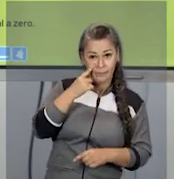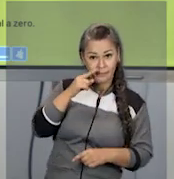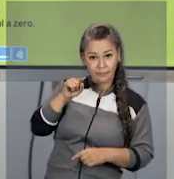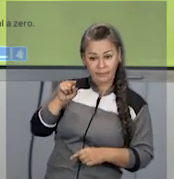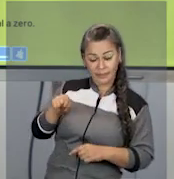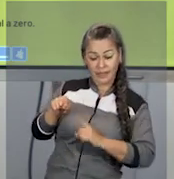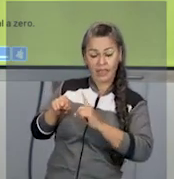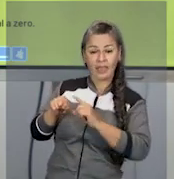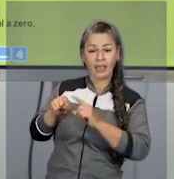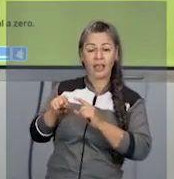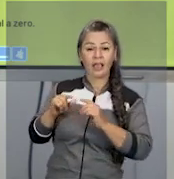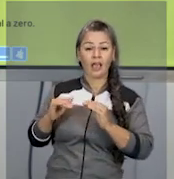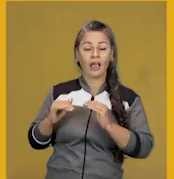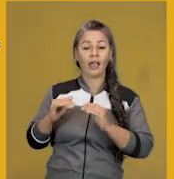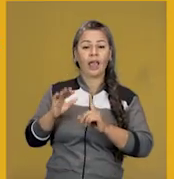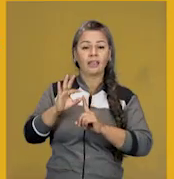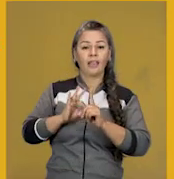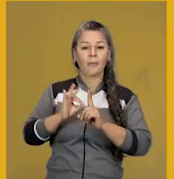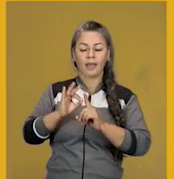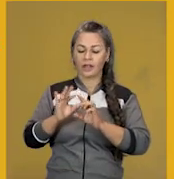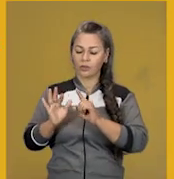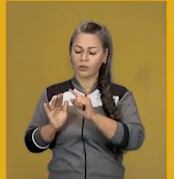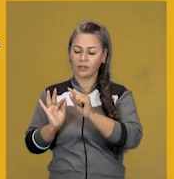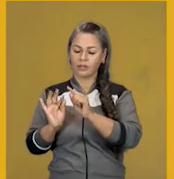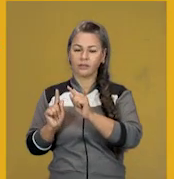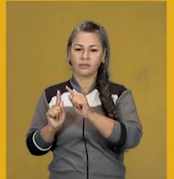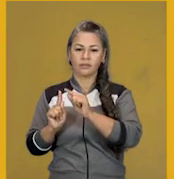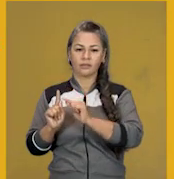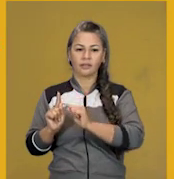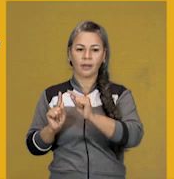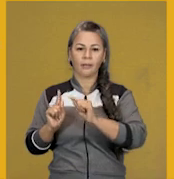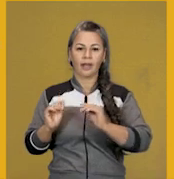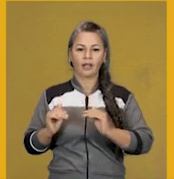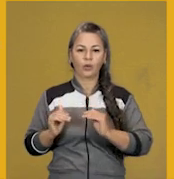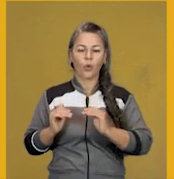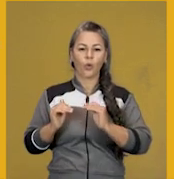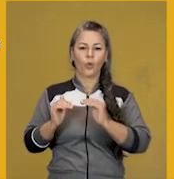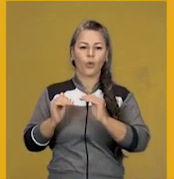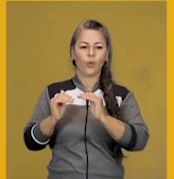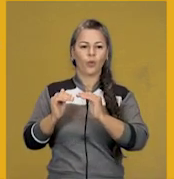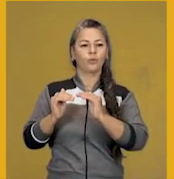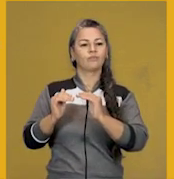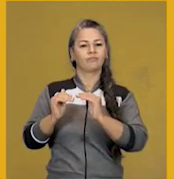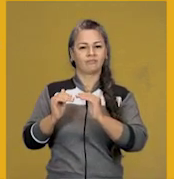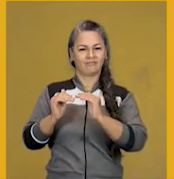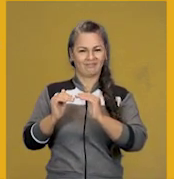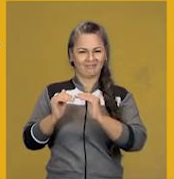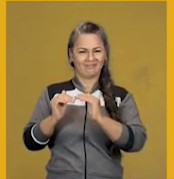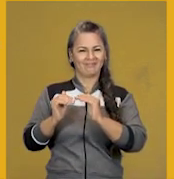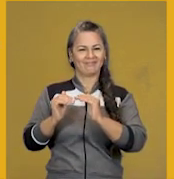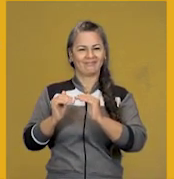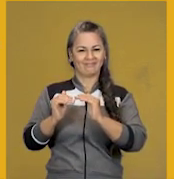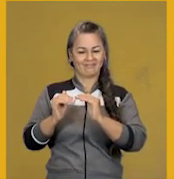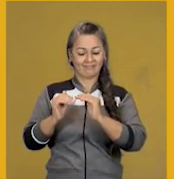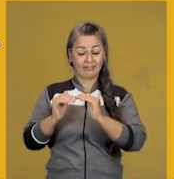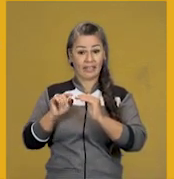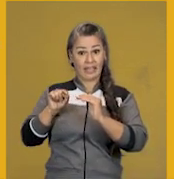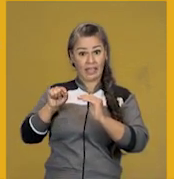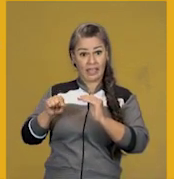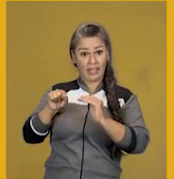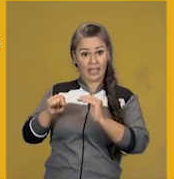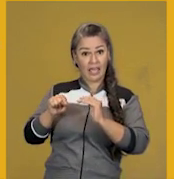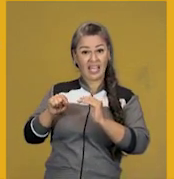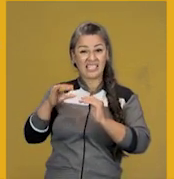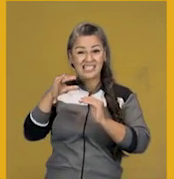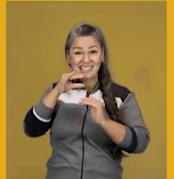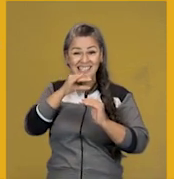a temperatura desse corpo que está mais quente, ela tende a diminuir. Porque ao entrar em contato com o corpo